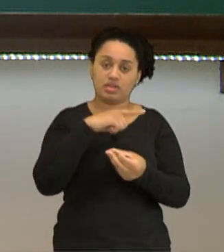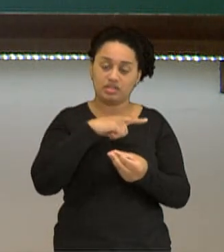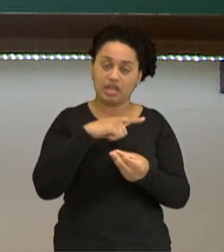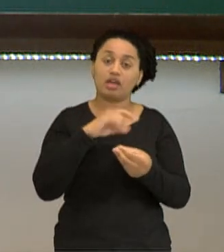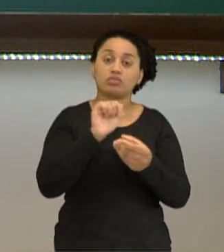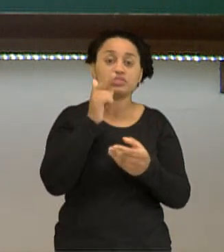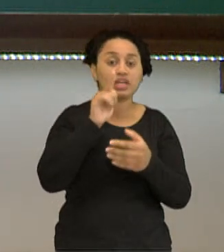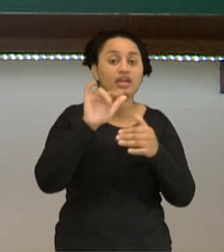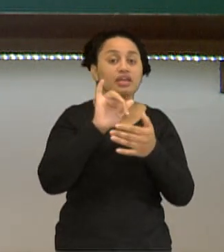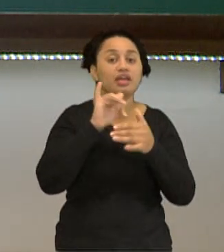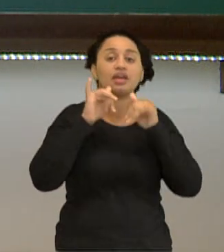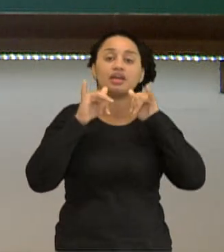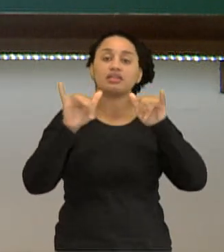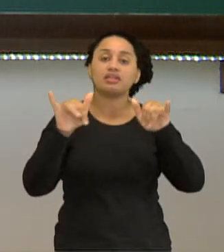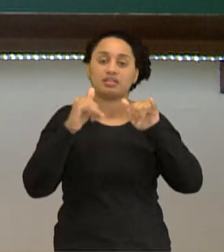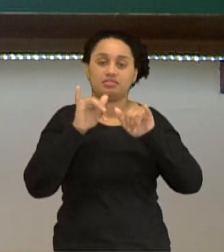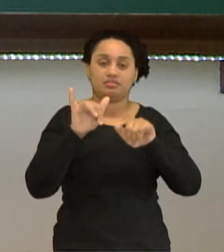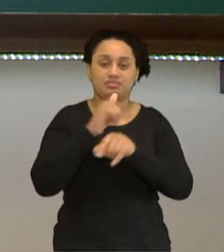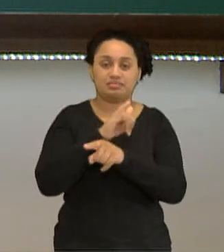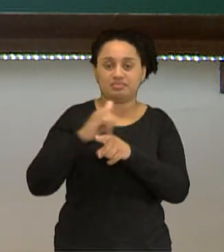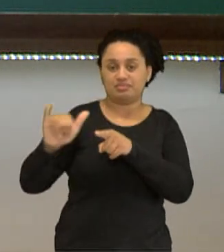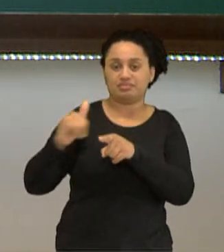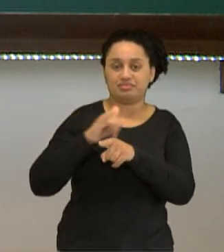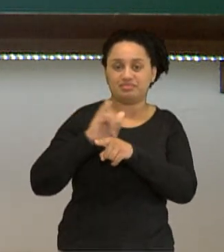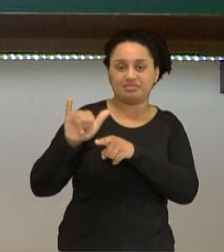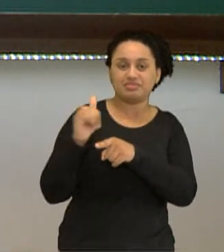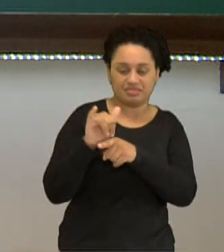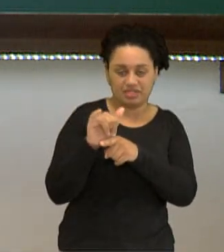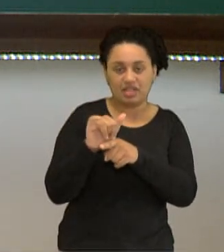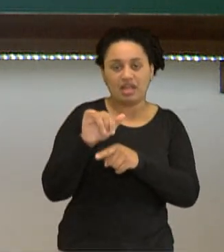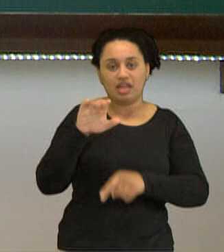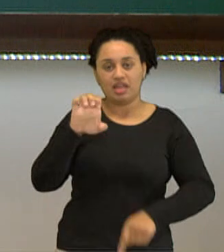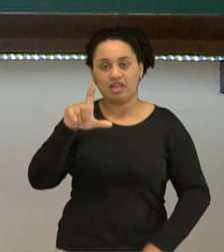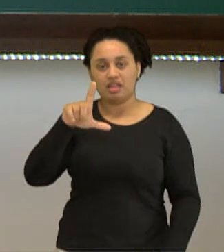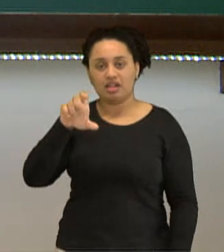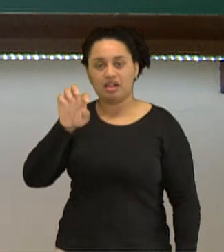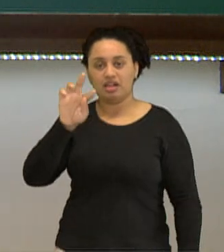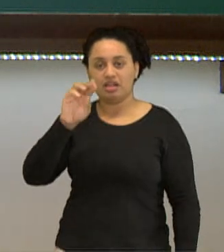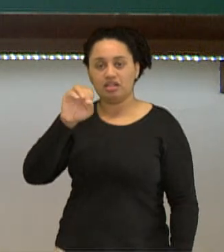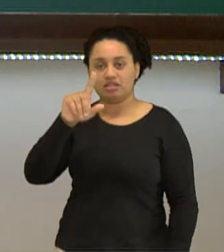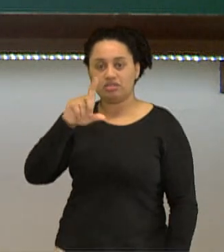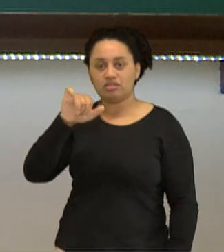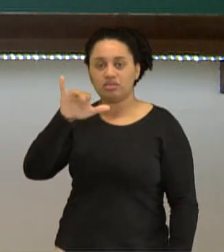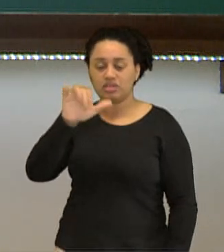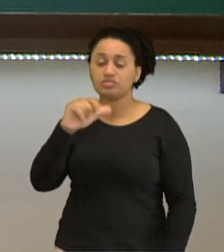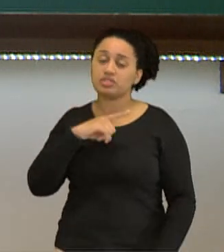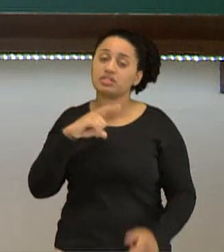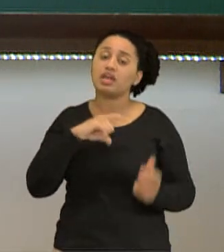solução que nós vamos chamar de eletrolítica, ou seja, com a capacidade de